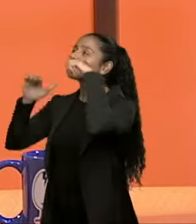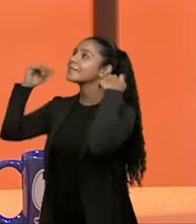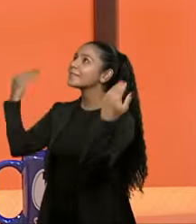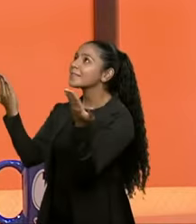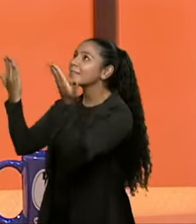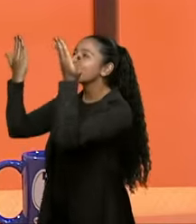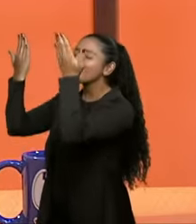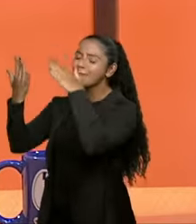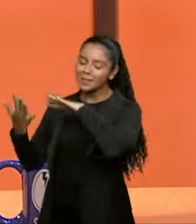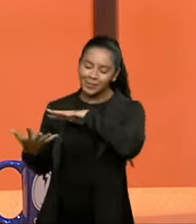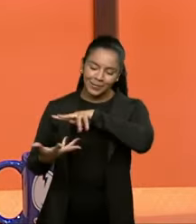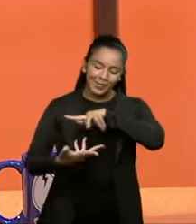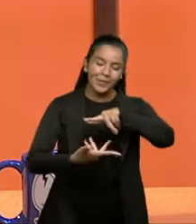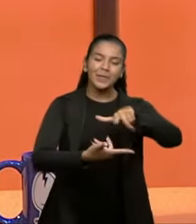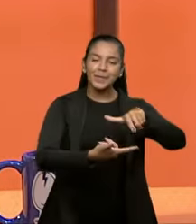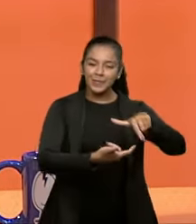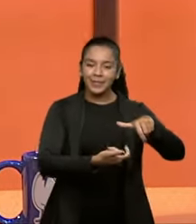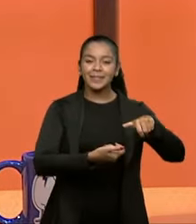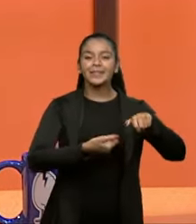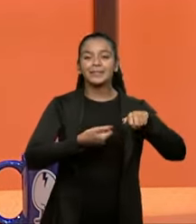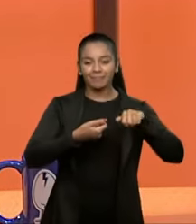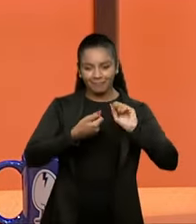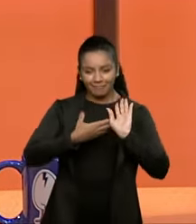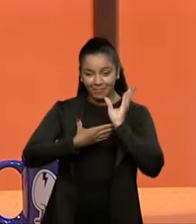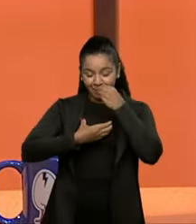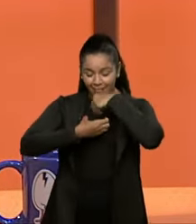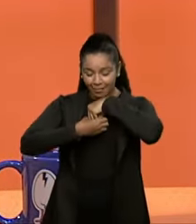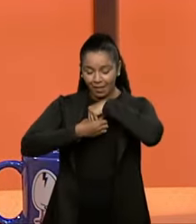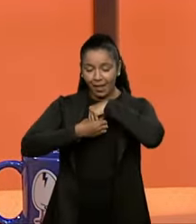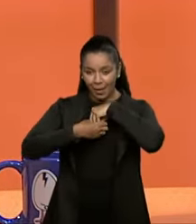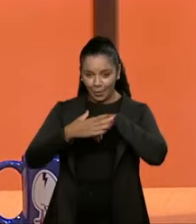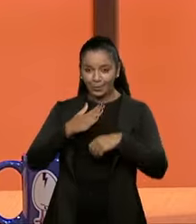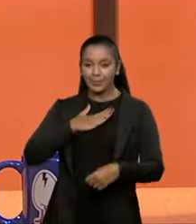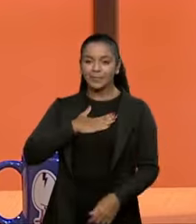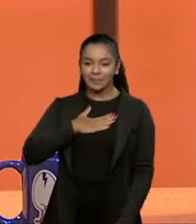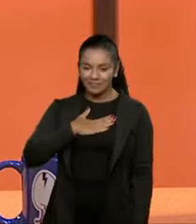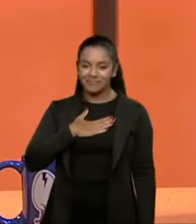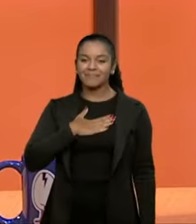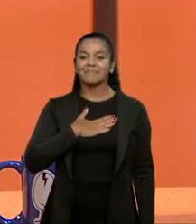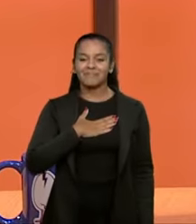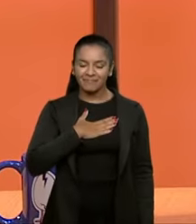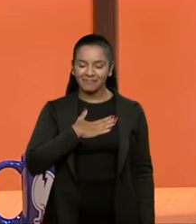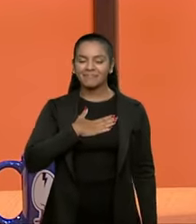senhora do mundo dentro de mim.